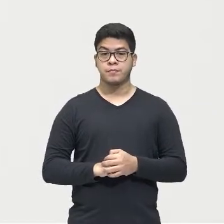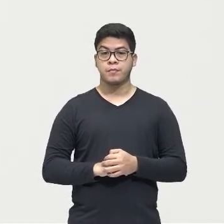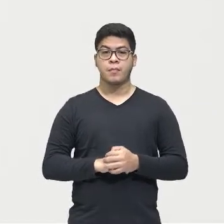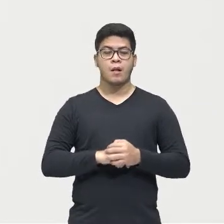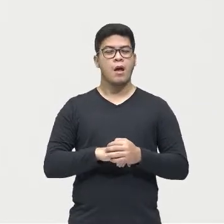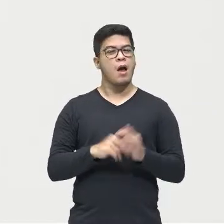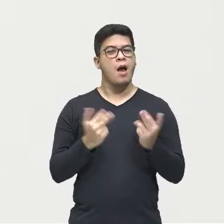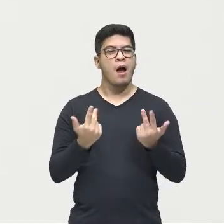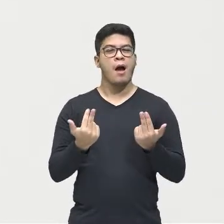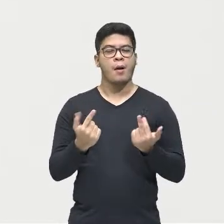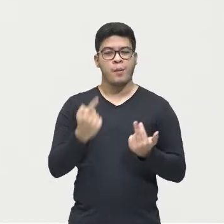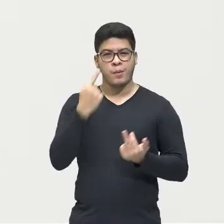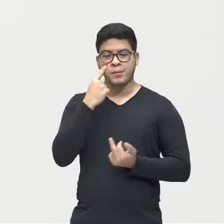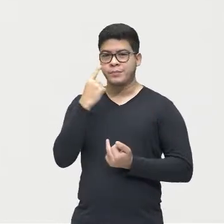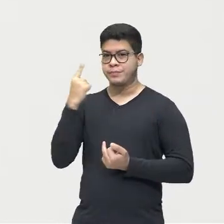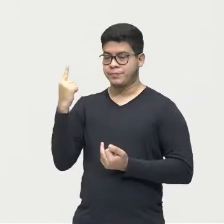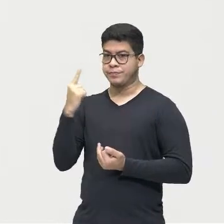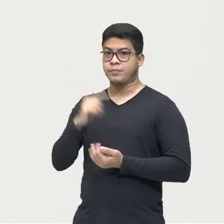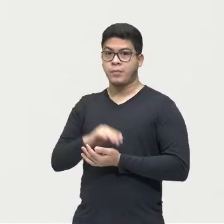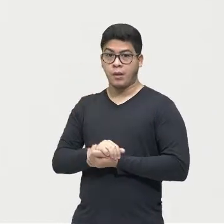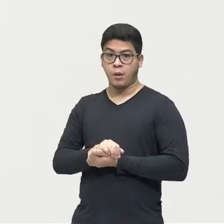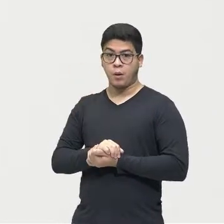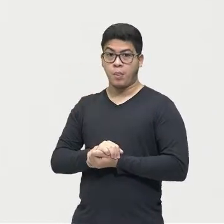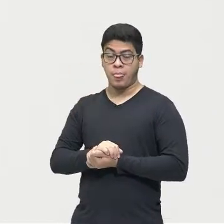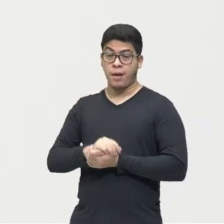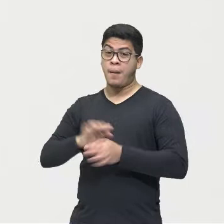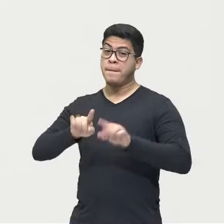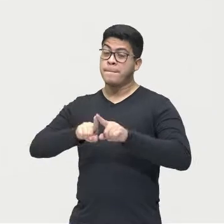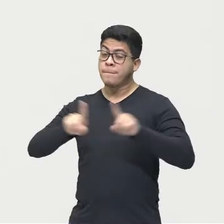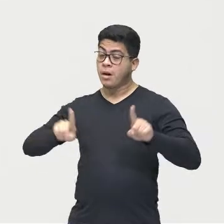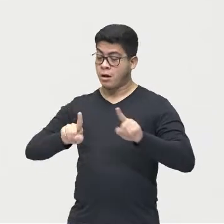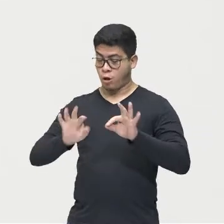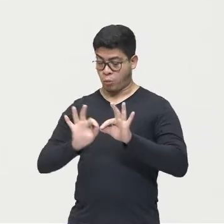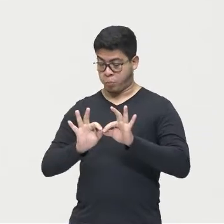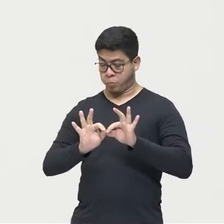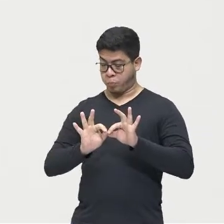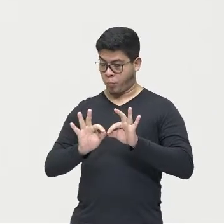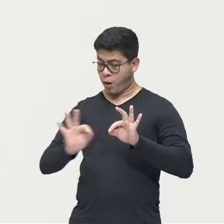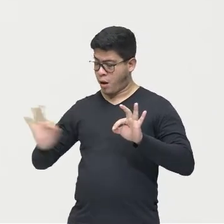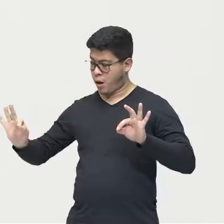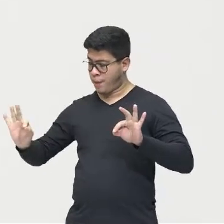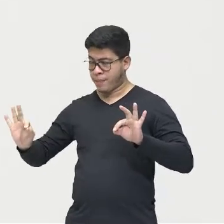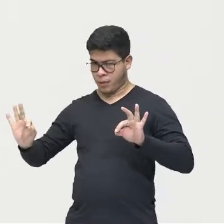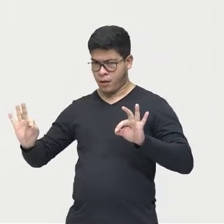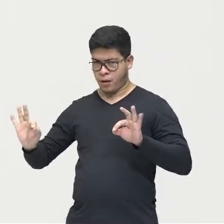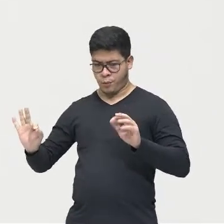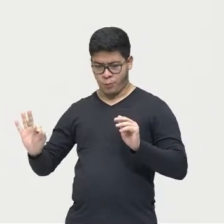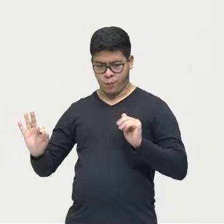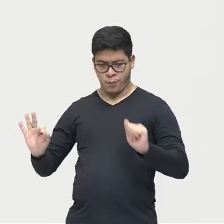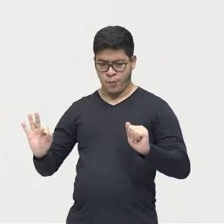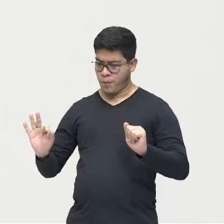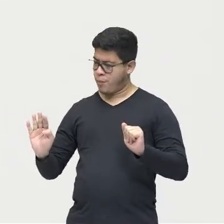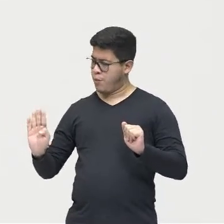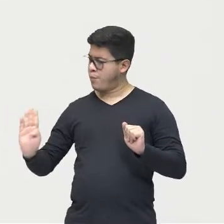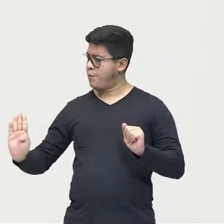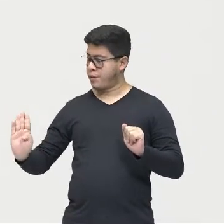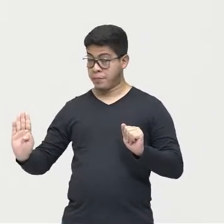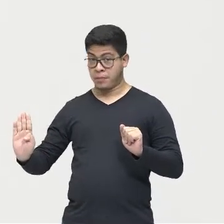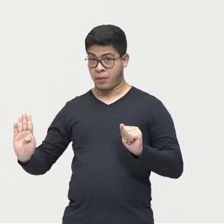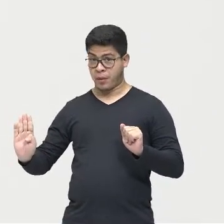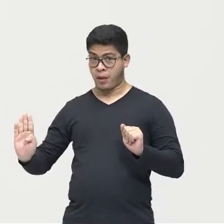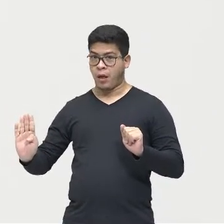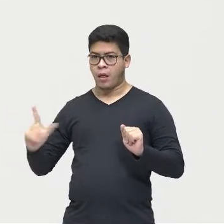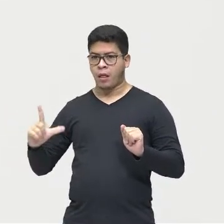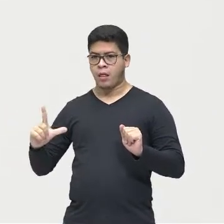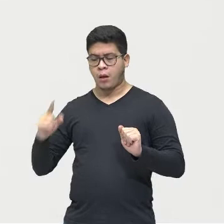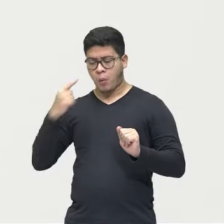São ângulos formados pelo prolongamento de um lado de um polígono. Ou seja, nós temos aqui o lado